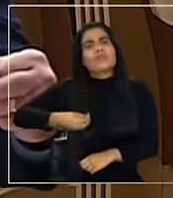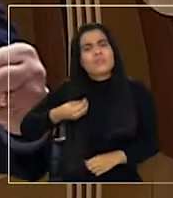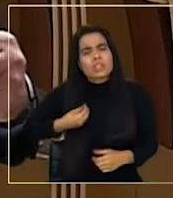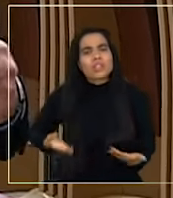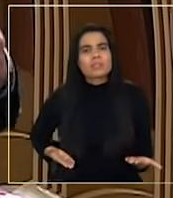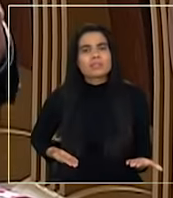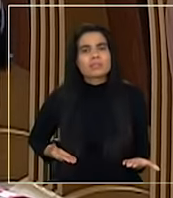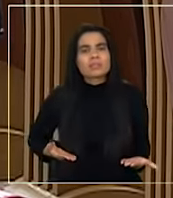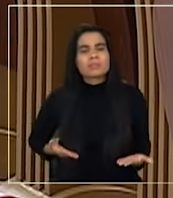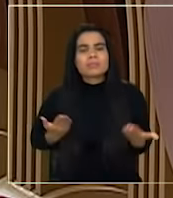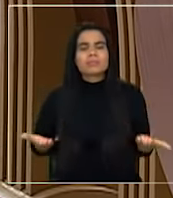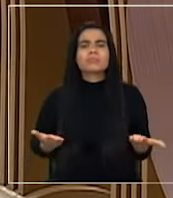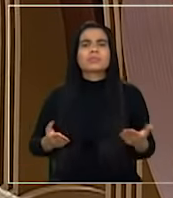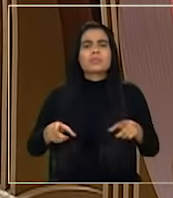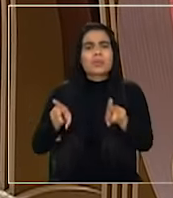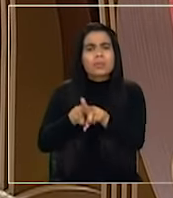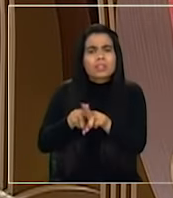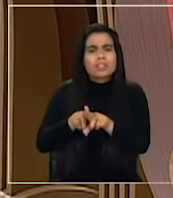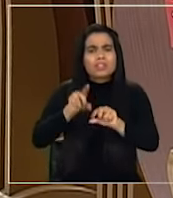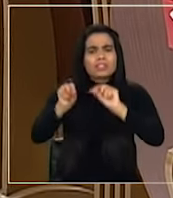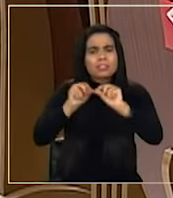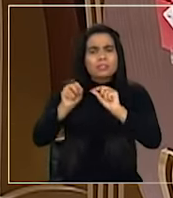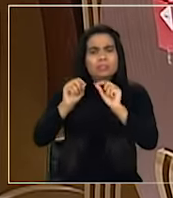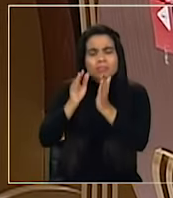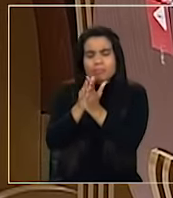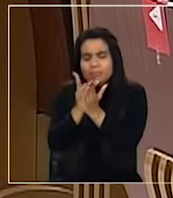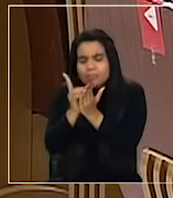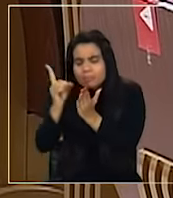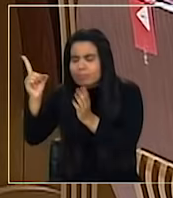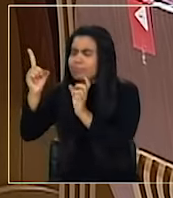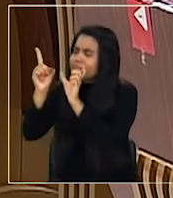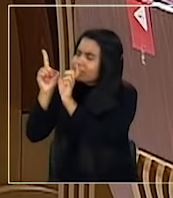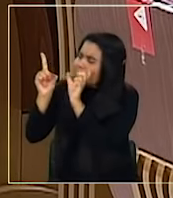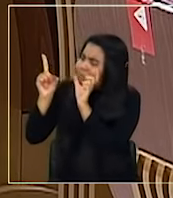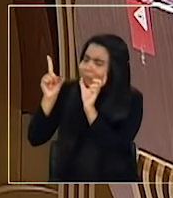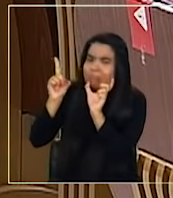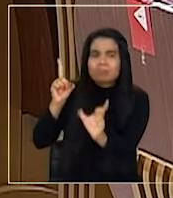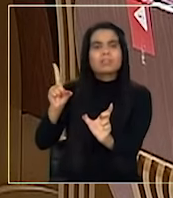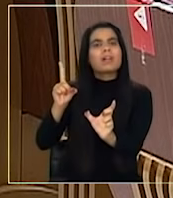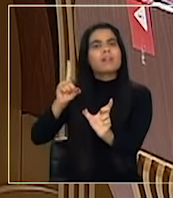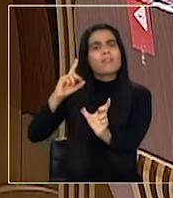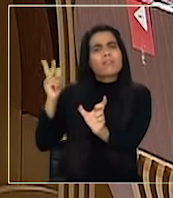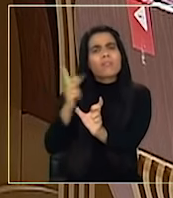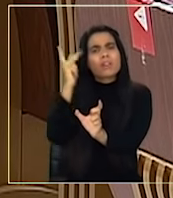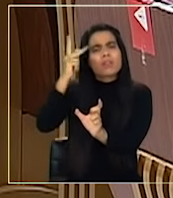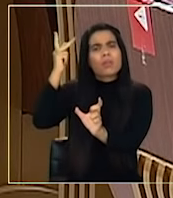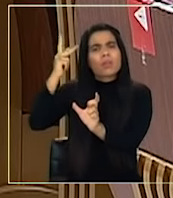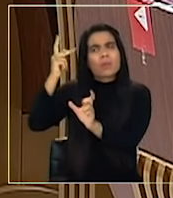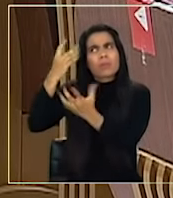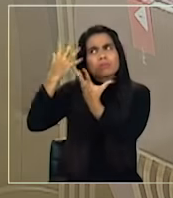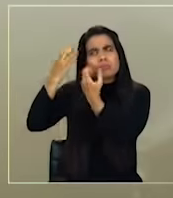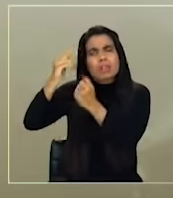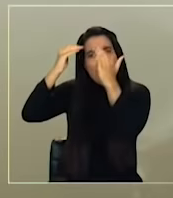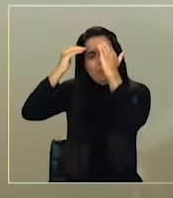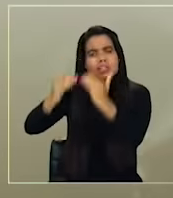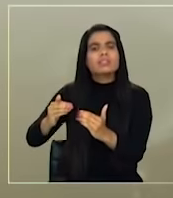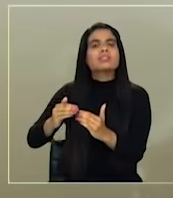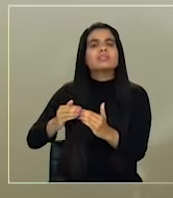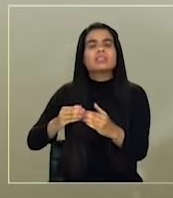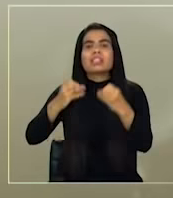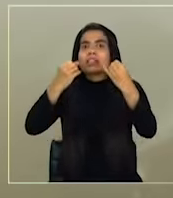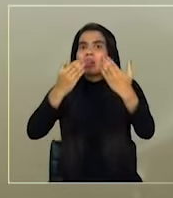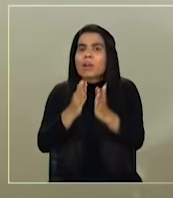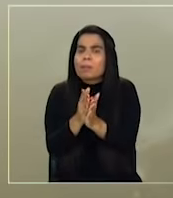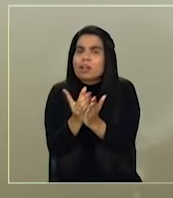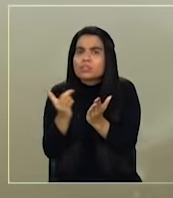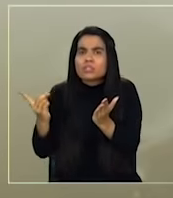estime os preceitos da palavra de Deus acerca dessa situação. A palavra de Deus fala acerca do que você está